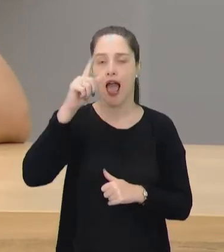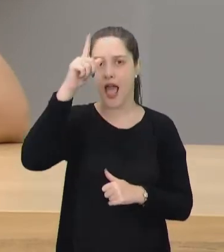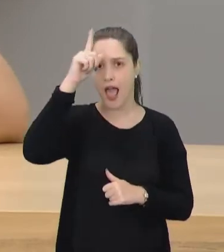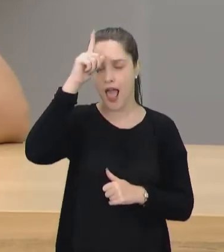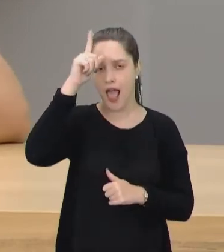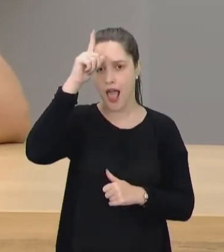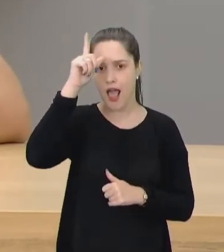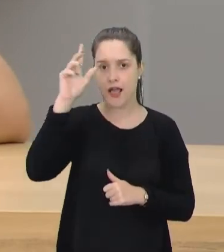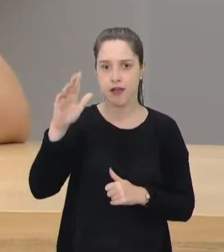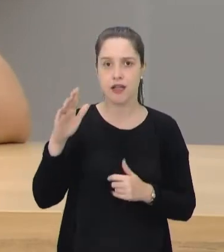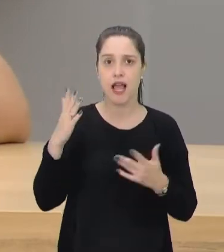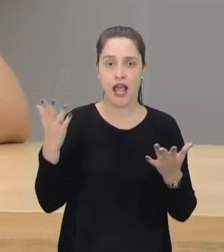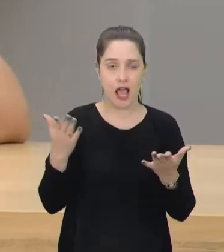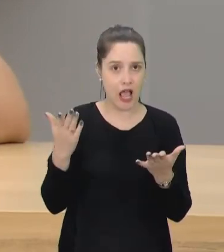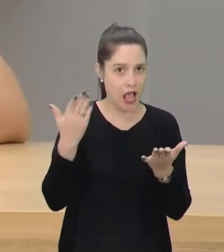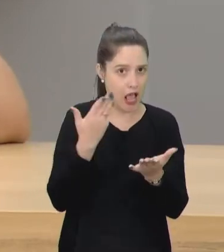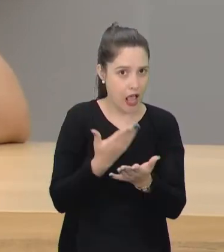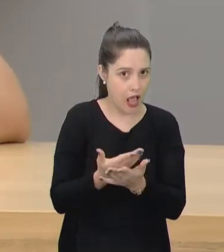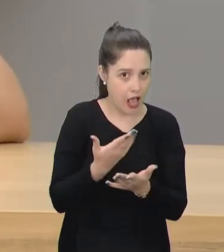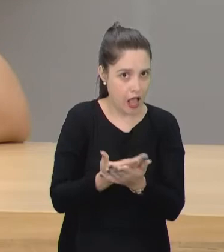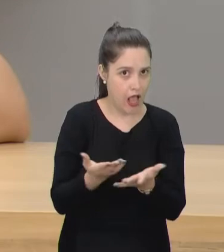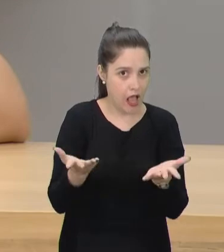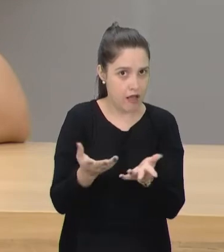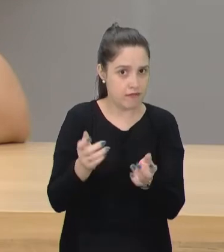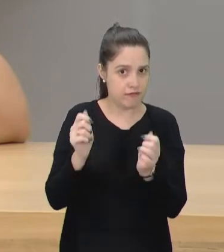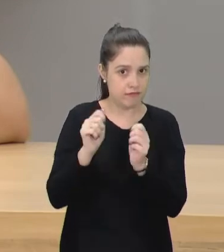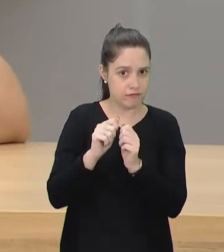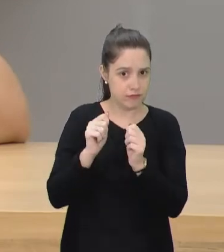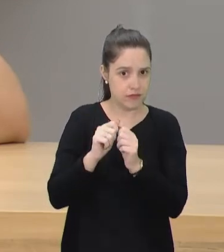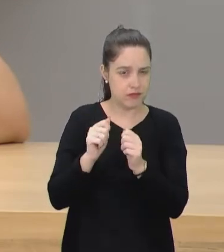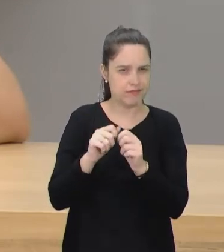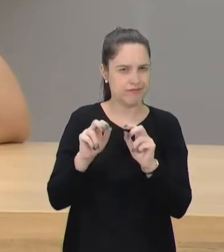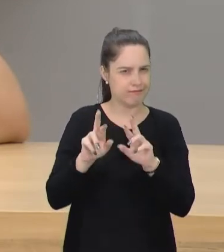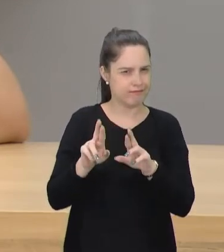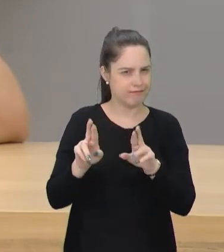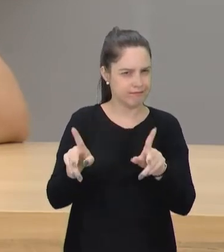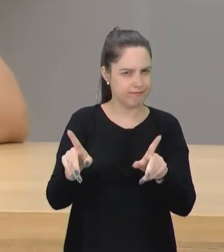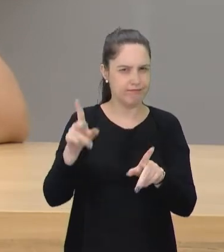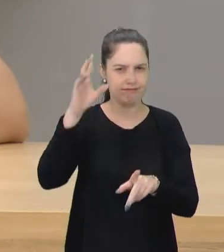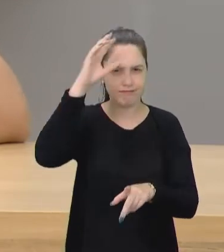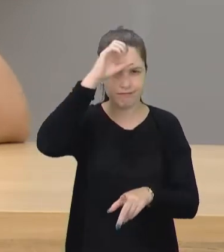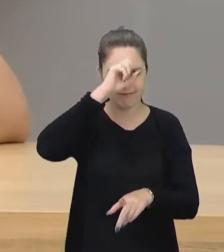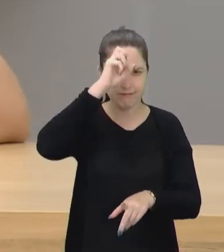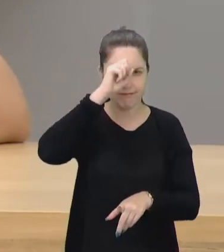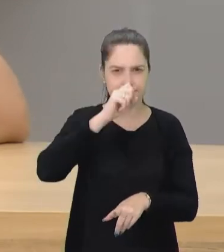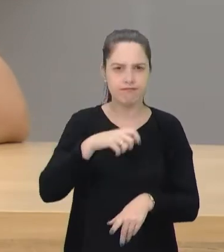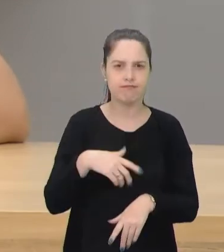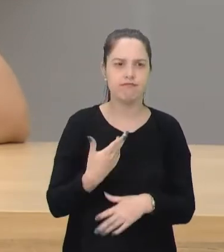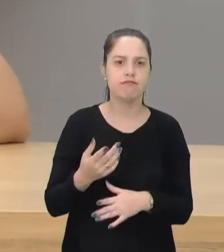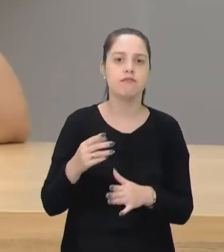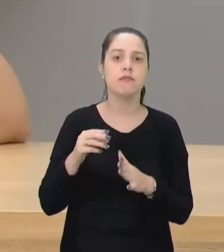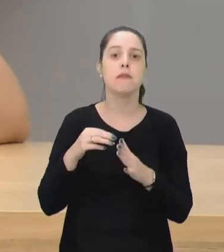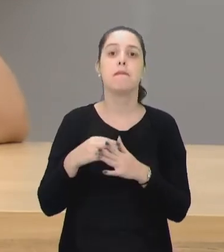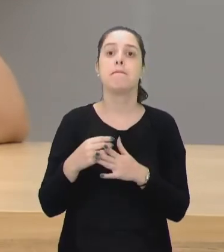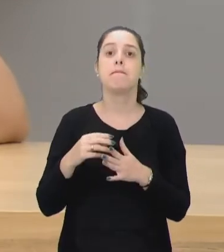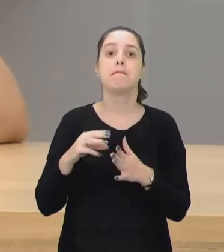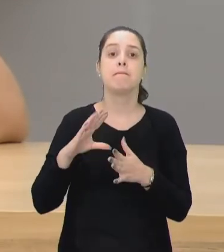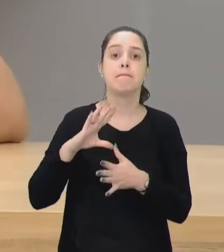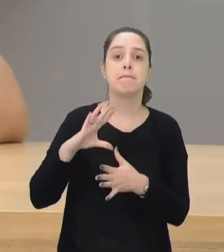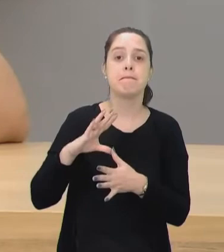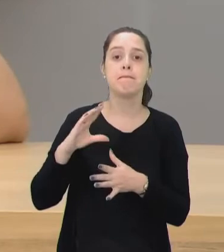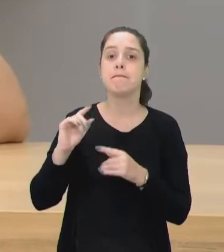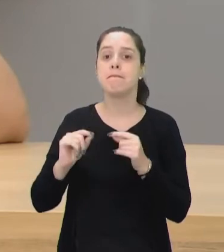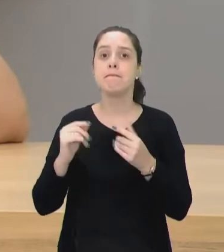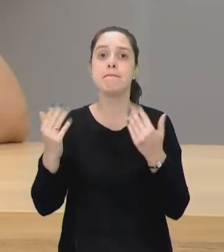Então, na aula de hoje, a gente vai fazer um esquema diferente. A gente vai aprender um pouquinho sobre mapa mental e a gente vai fazer